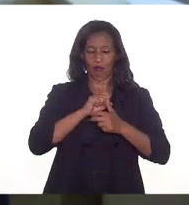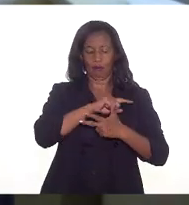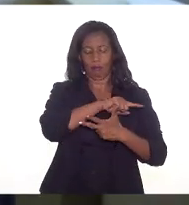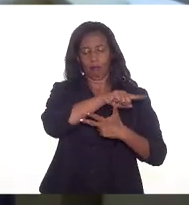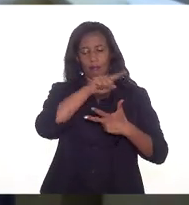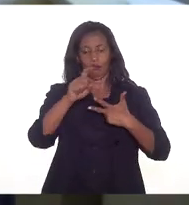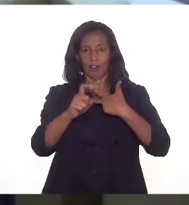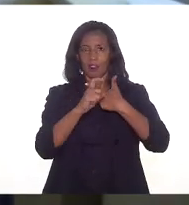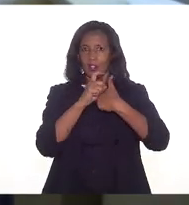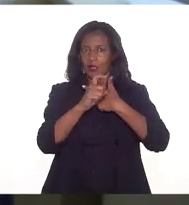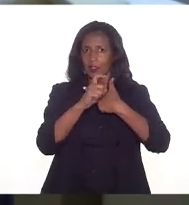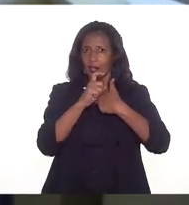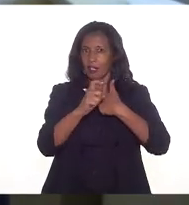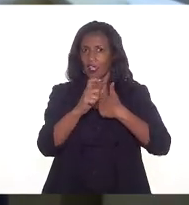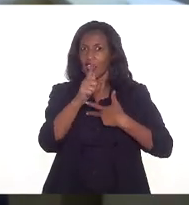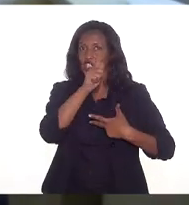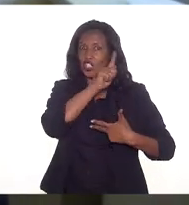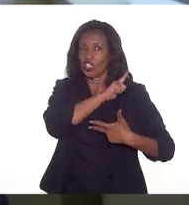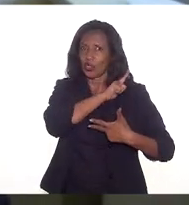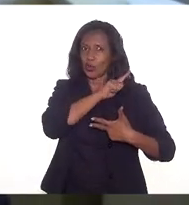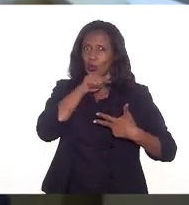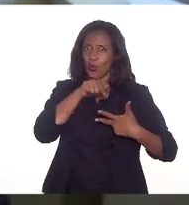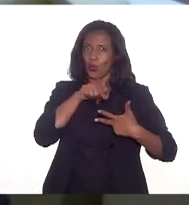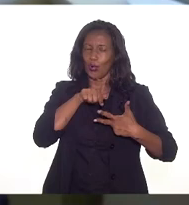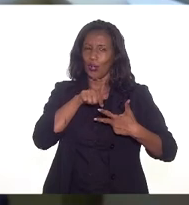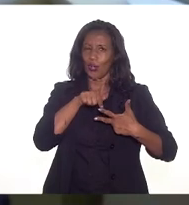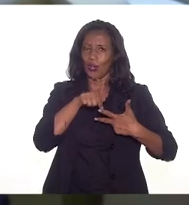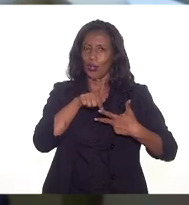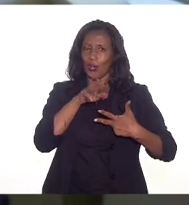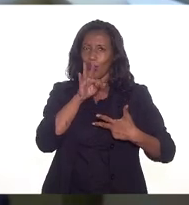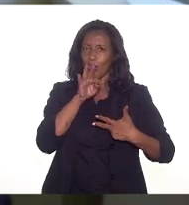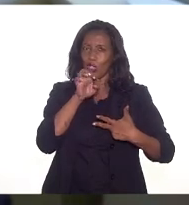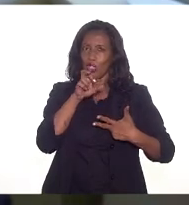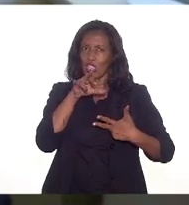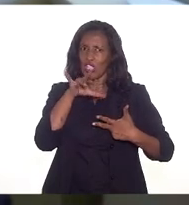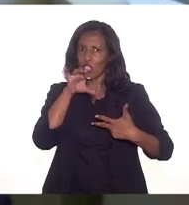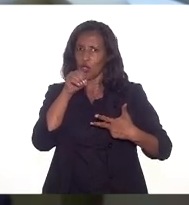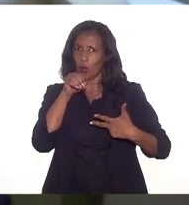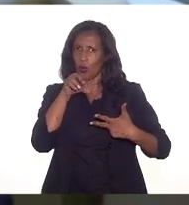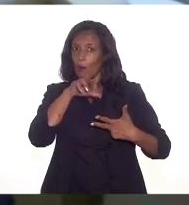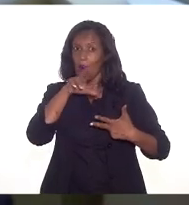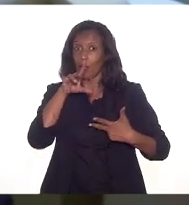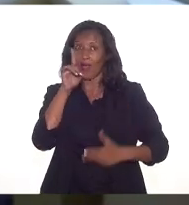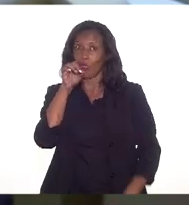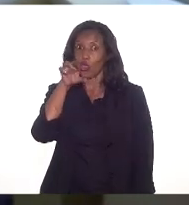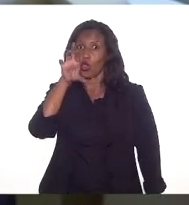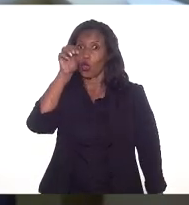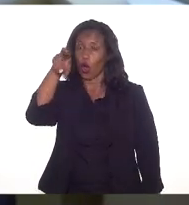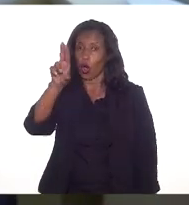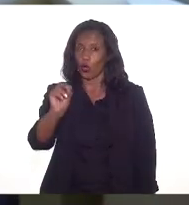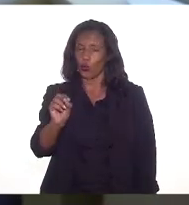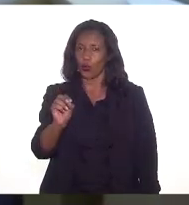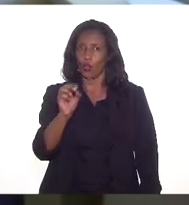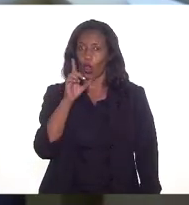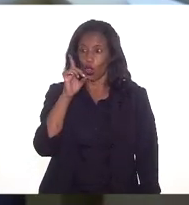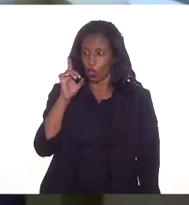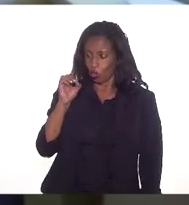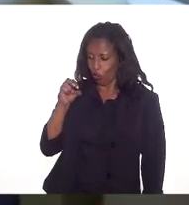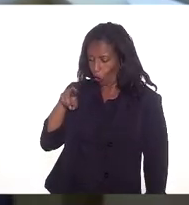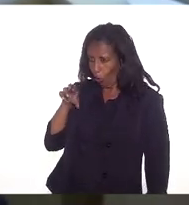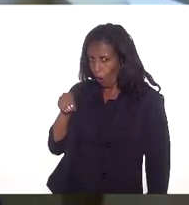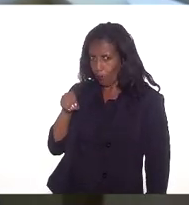é gestor do Tesouro, mas não é dono do Tesouro. Ele é gestor do